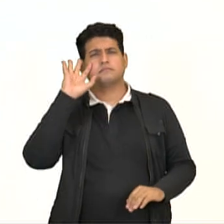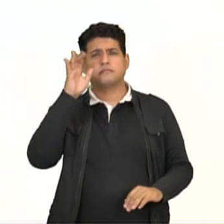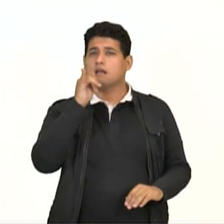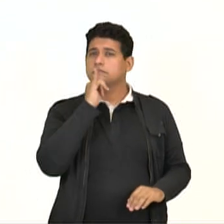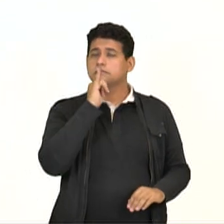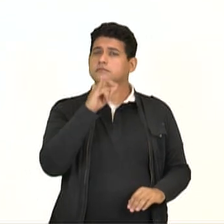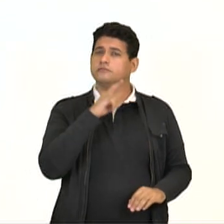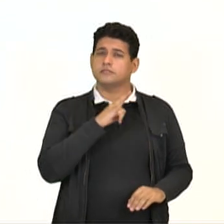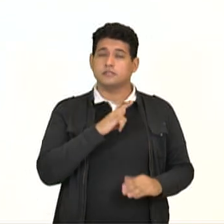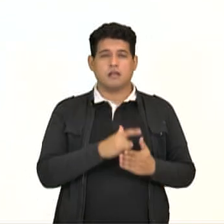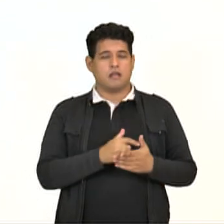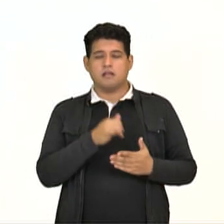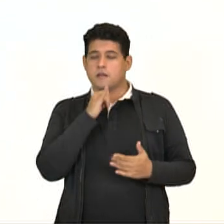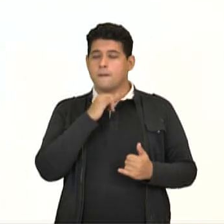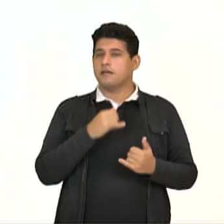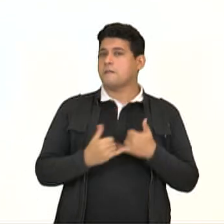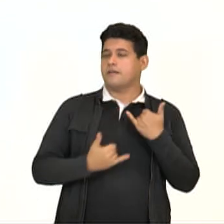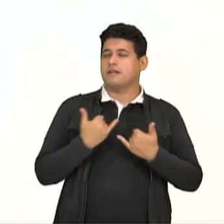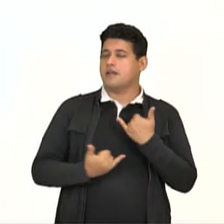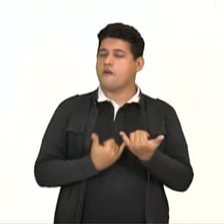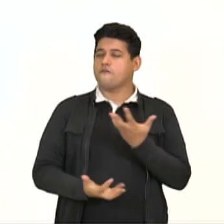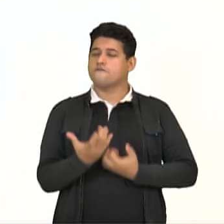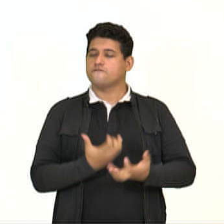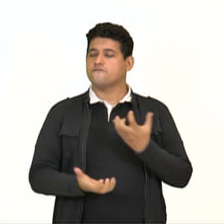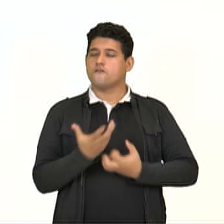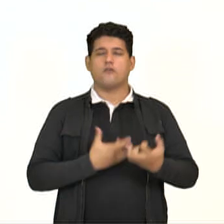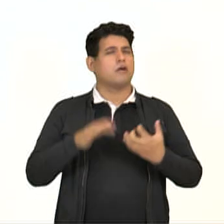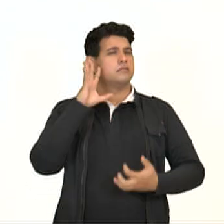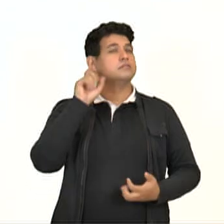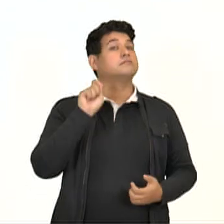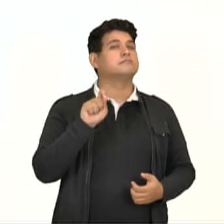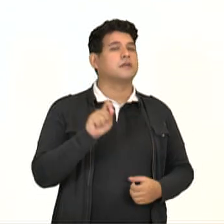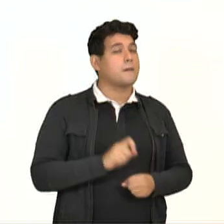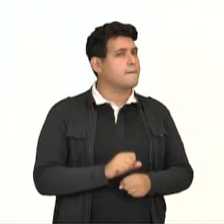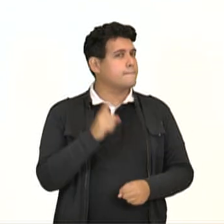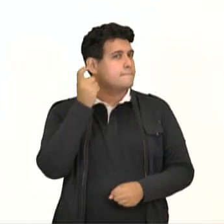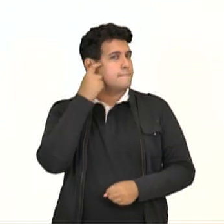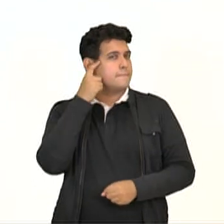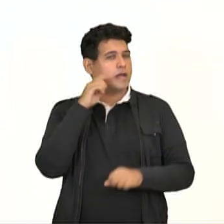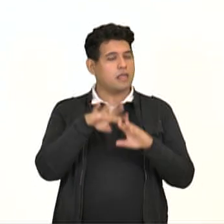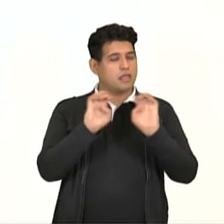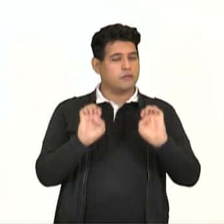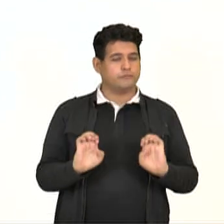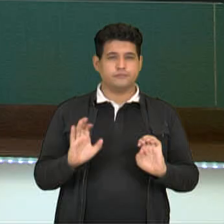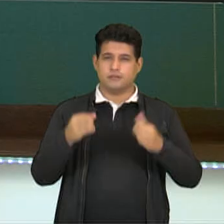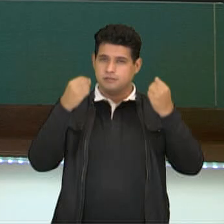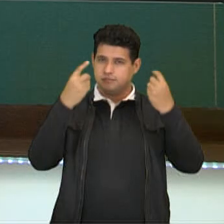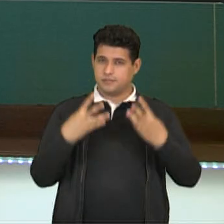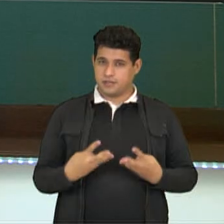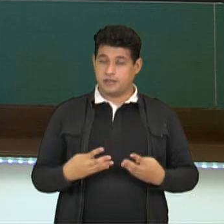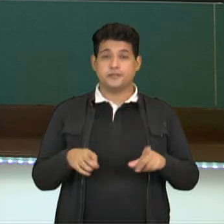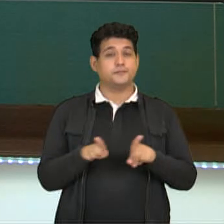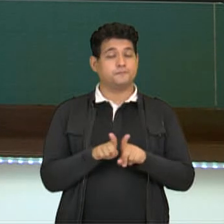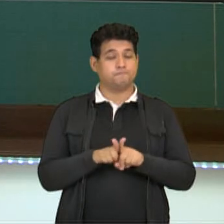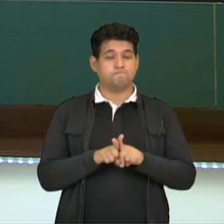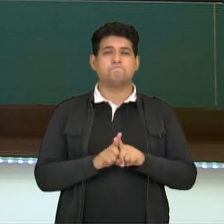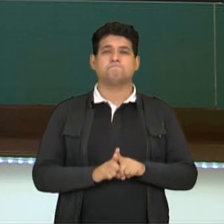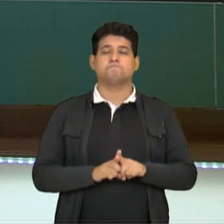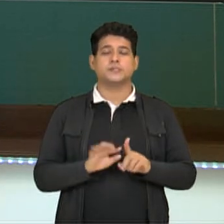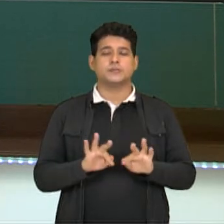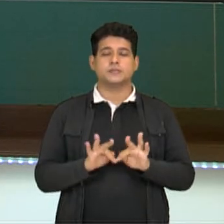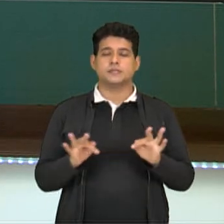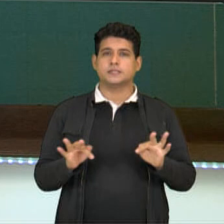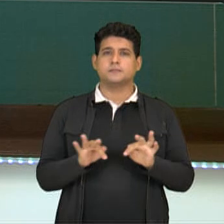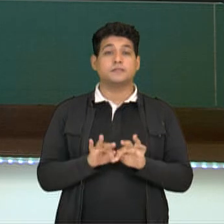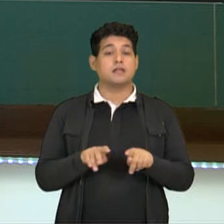acontecer se você brincar com fogo? Então, pense na estrutura que eu expliquei para vocês. If, presente simples,